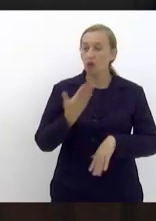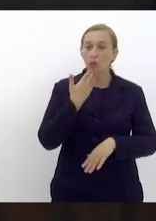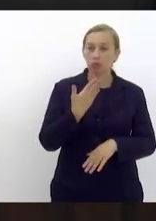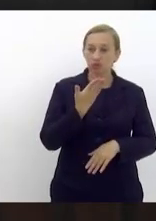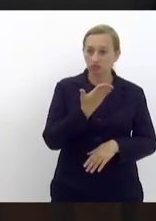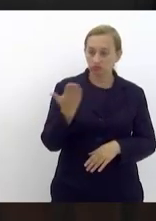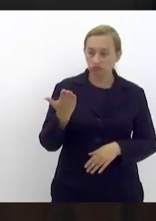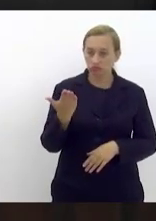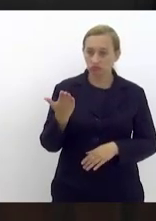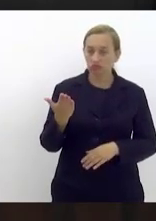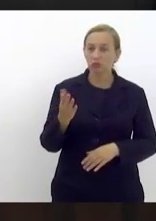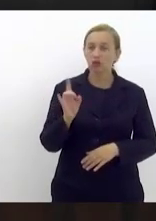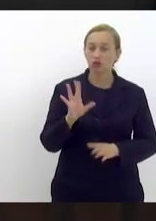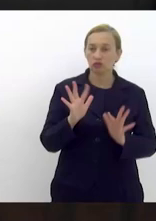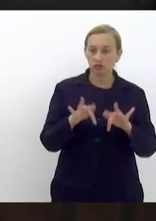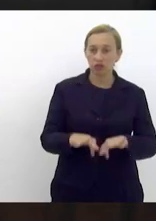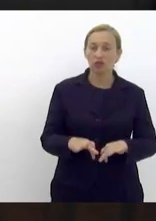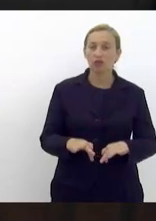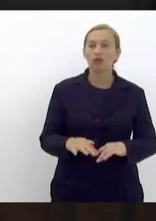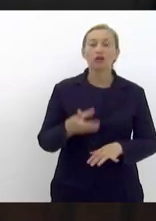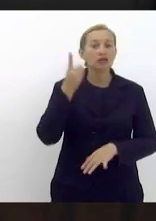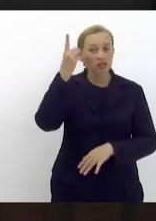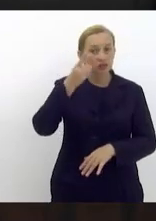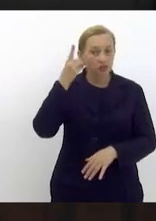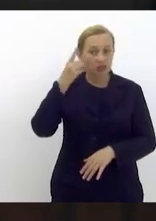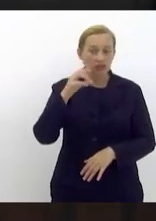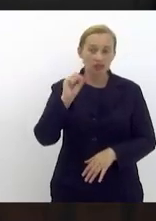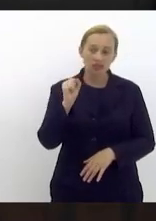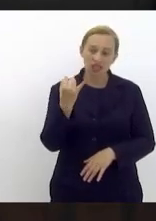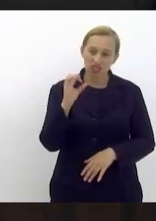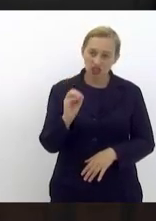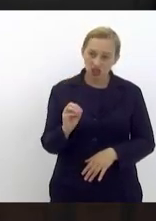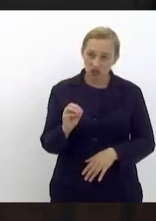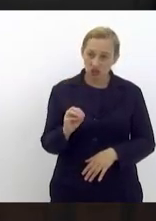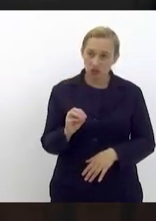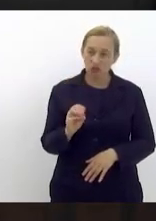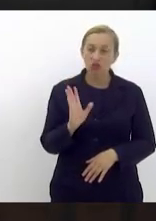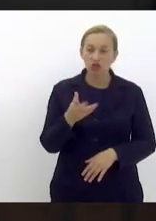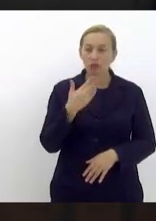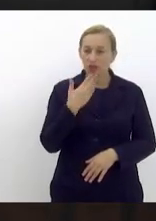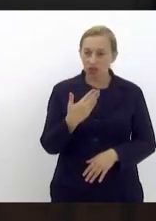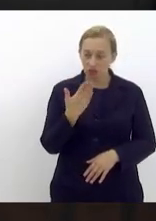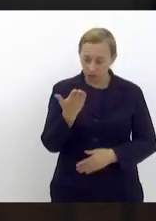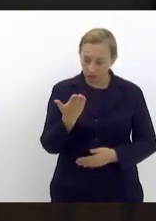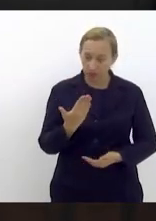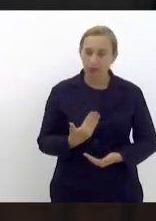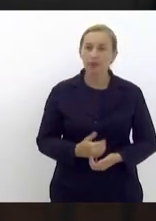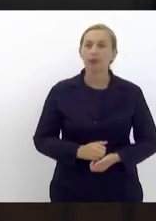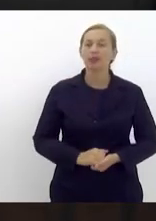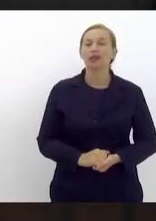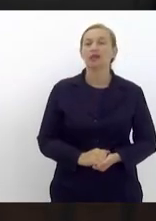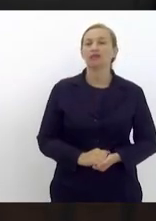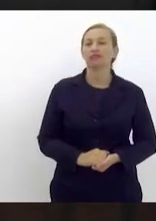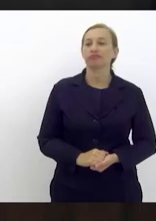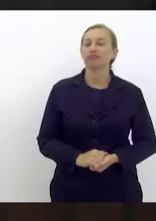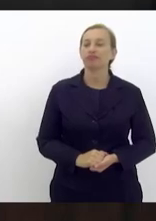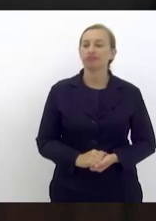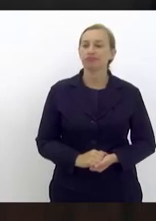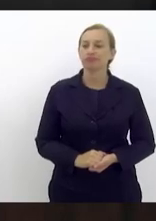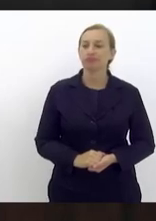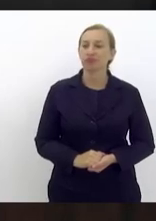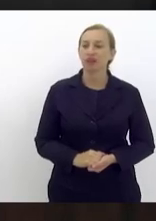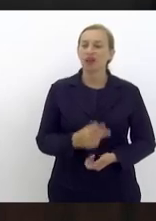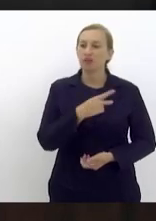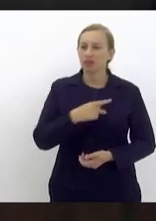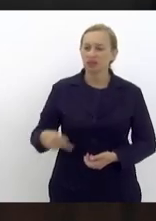vossas excelências que só faça ao final. Deputado Sérgio Fernandes já havia pedido, concedido, deputado Sérgio.